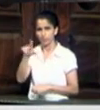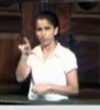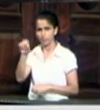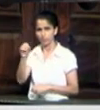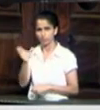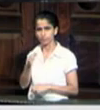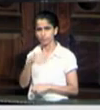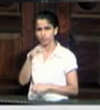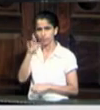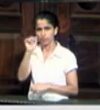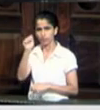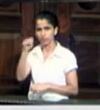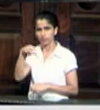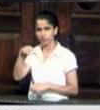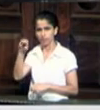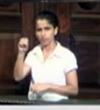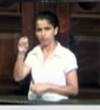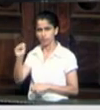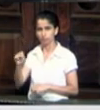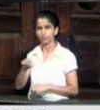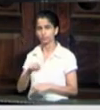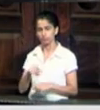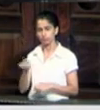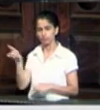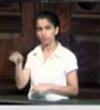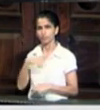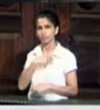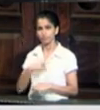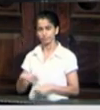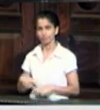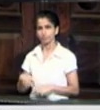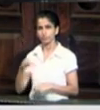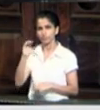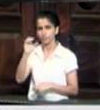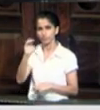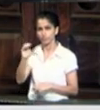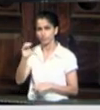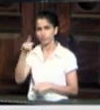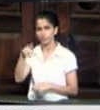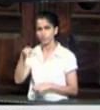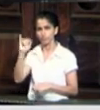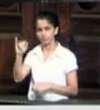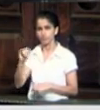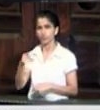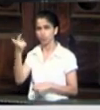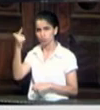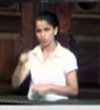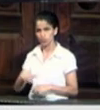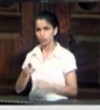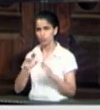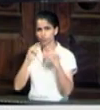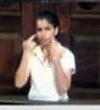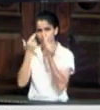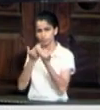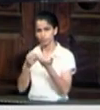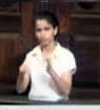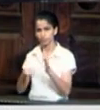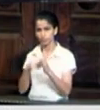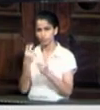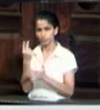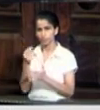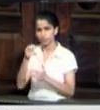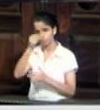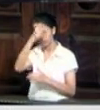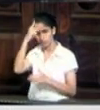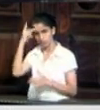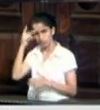elogiar a iniciativa do presidente da CPI em promover a segunda audiência pública da